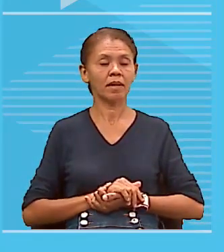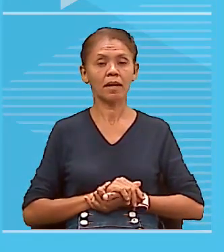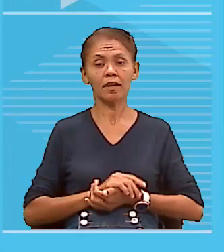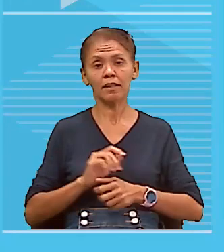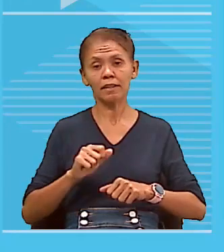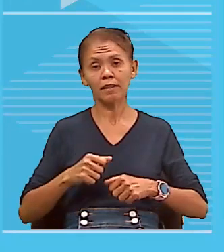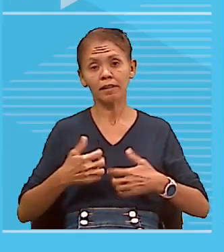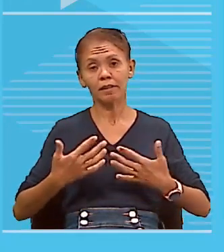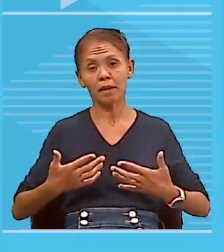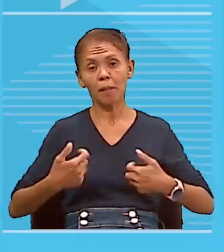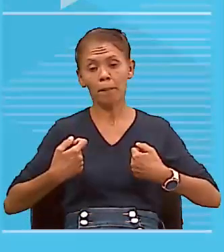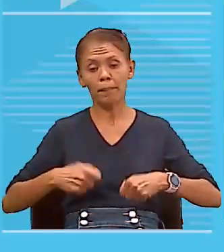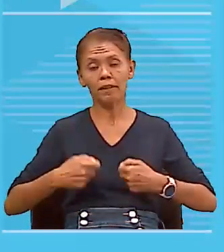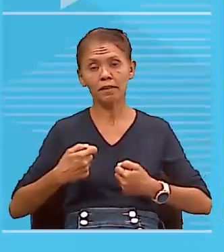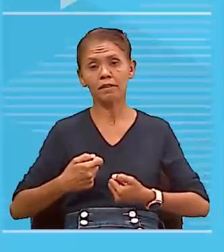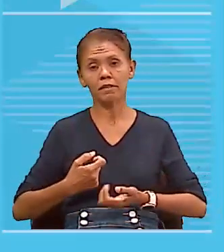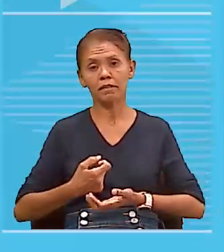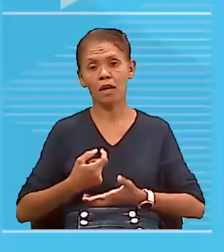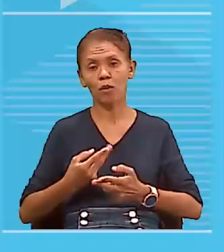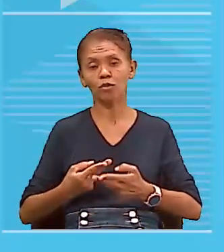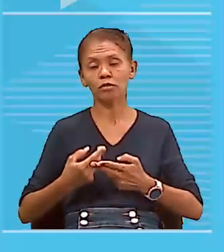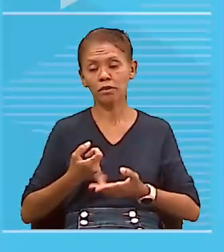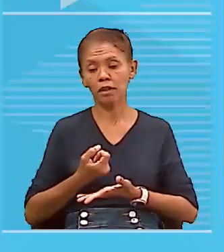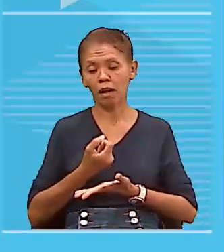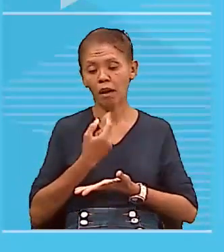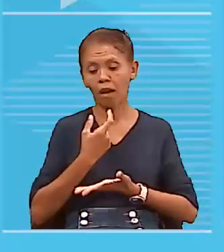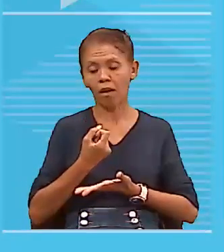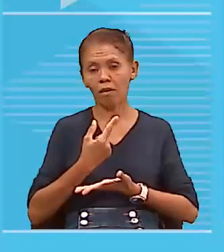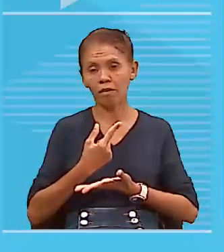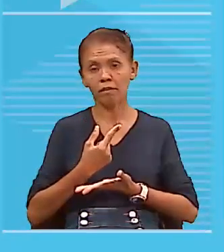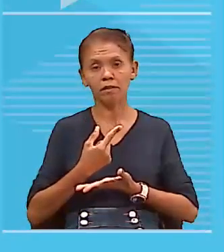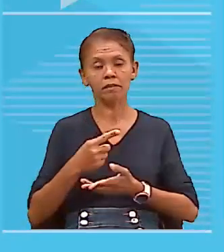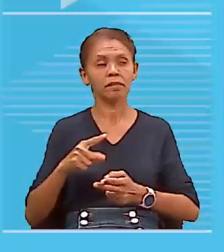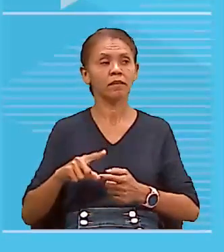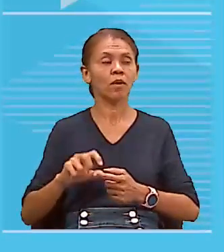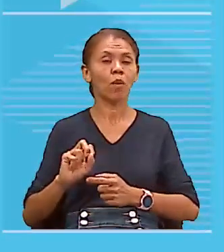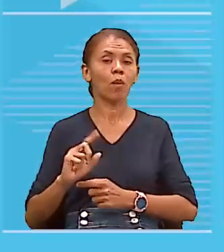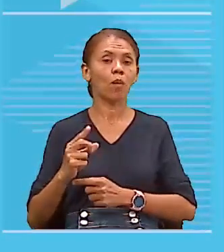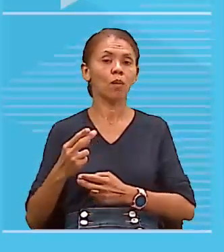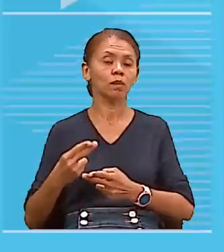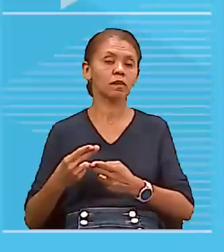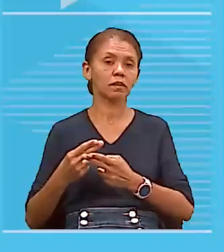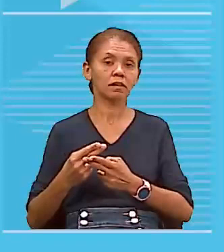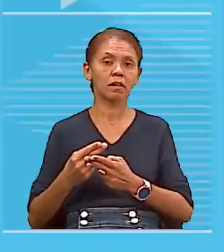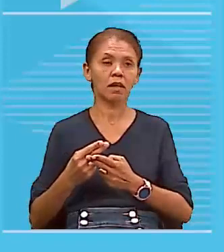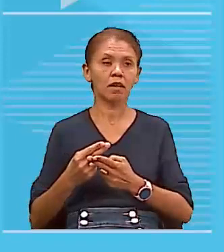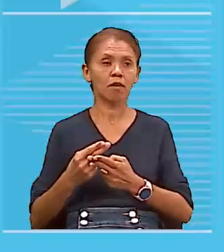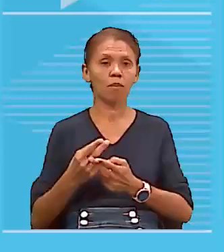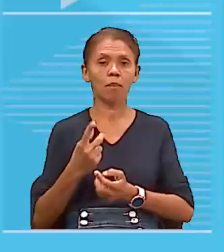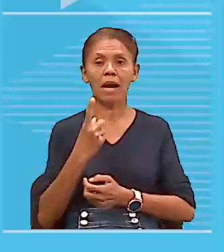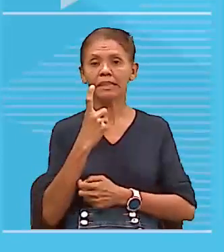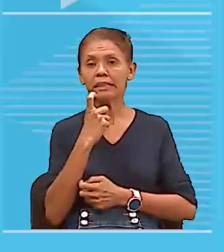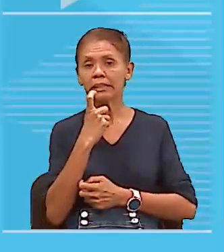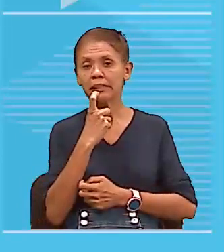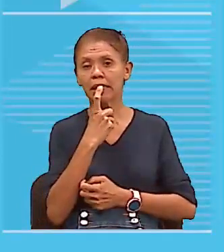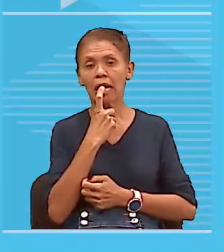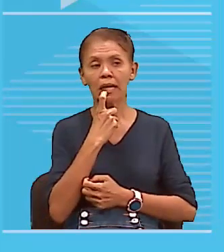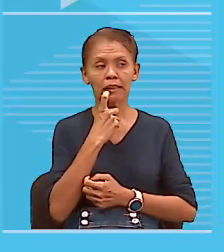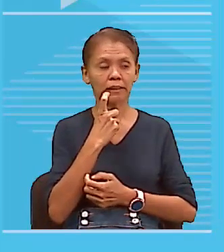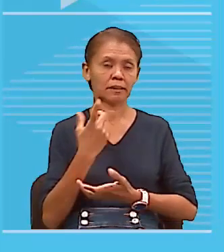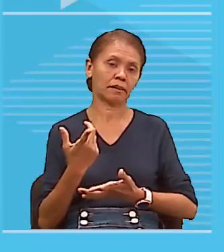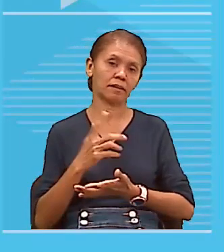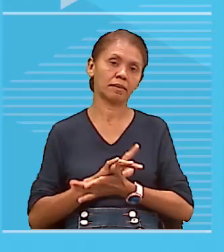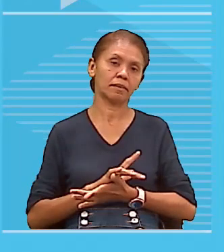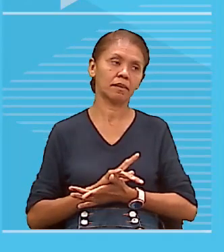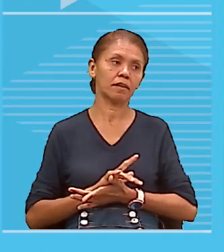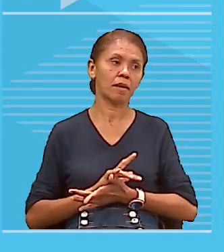que ajuda a dilatar de volta, né? Aquelas bombinhas, inclusive eu uso, só ando com uma na bolsa ali, para poder ter a